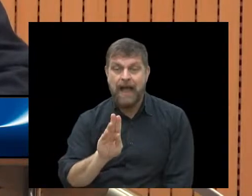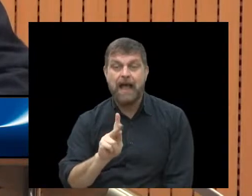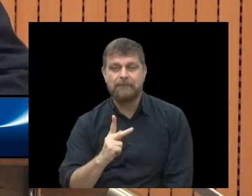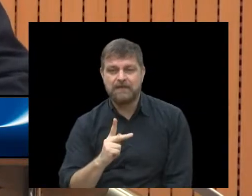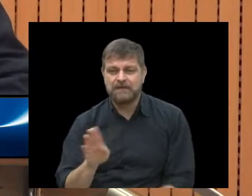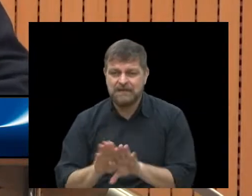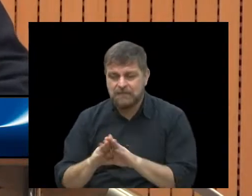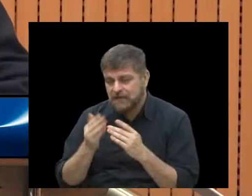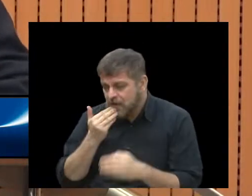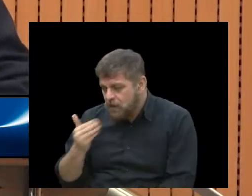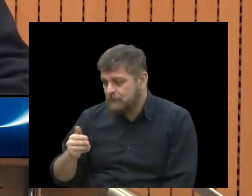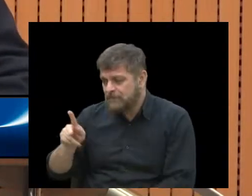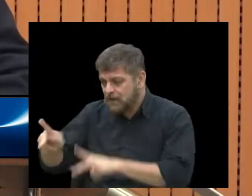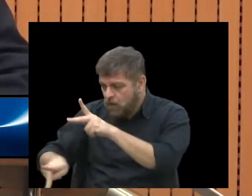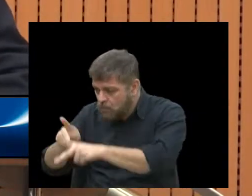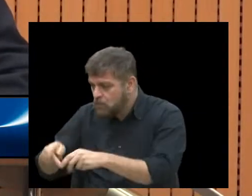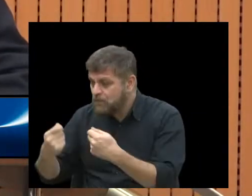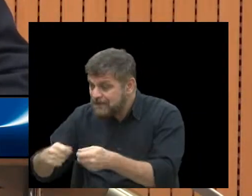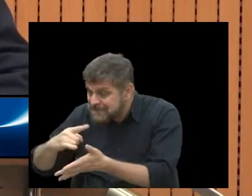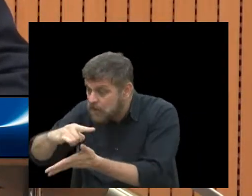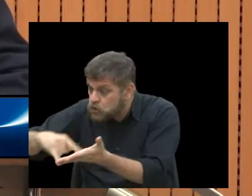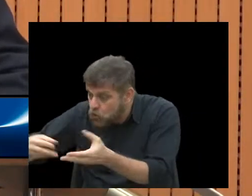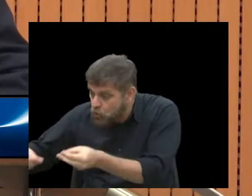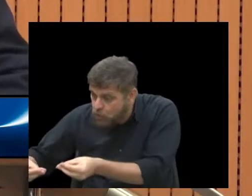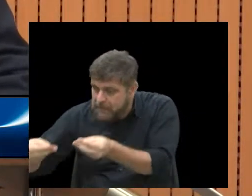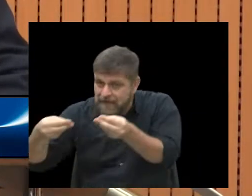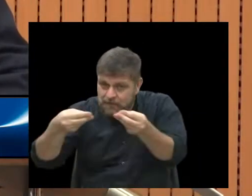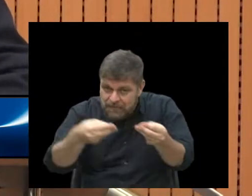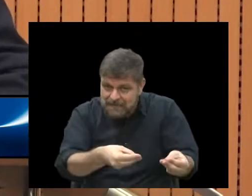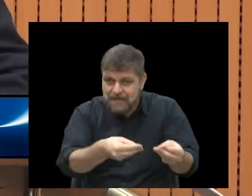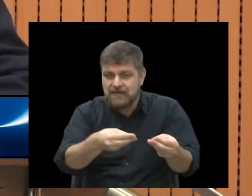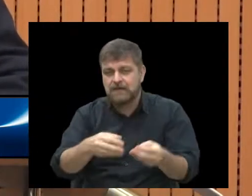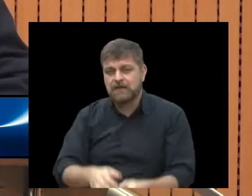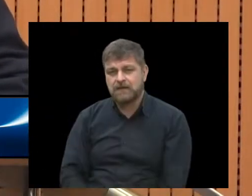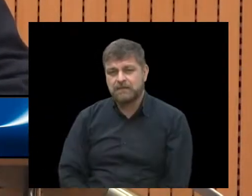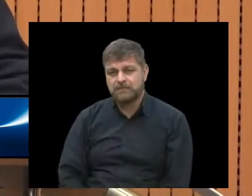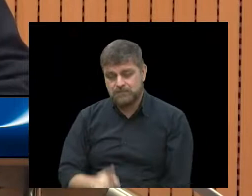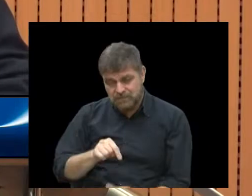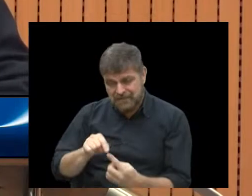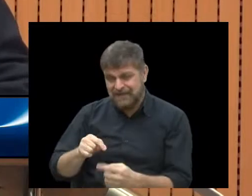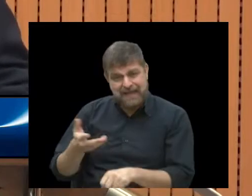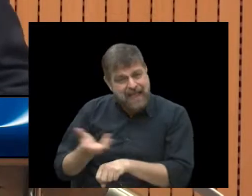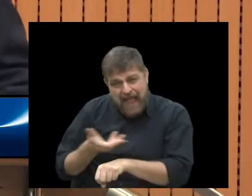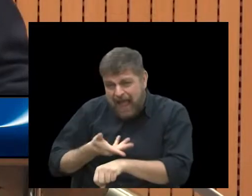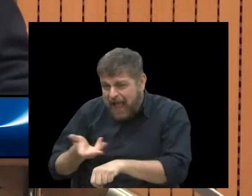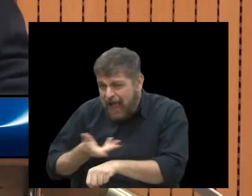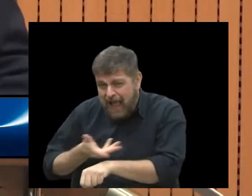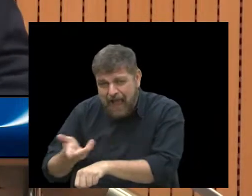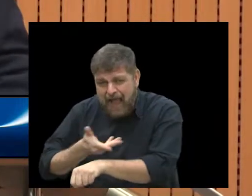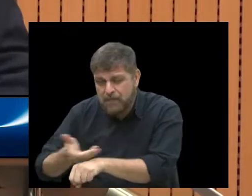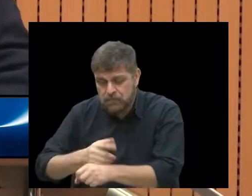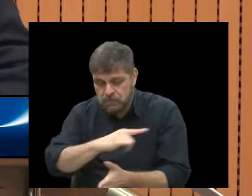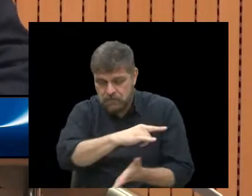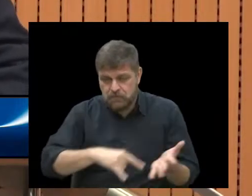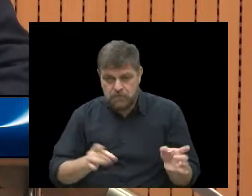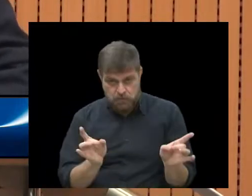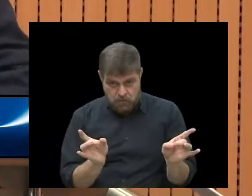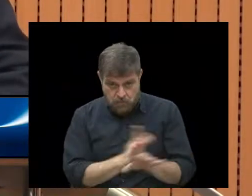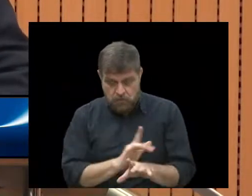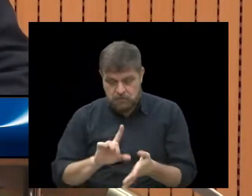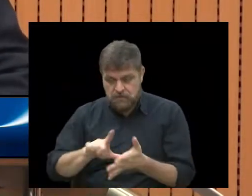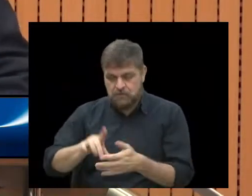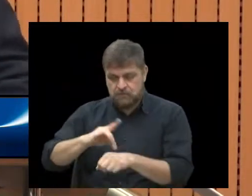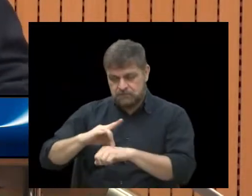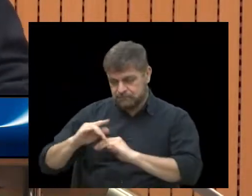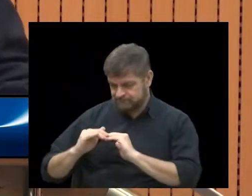moradores entreguem essa documentação lá na Coab, para que o mais rápido a documentação após a